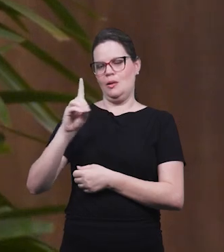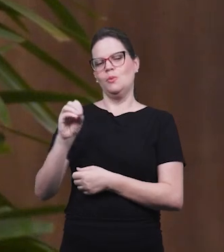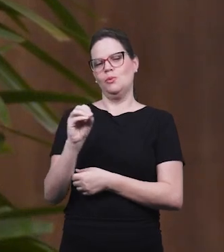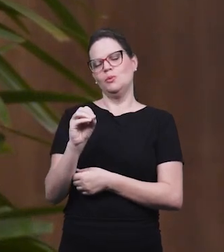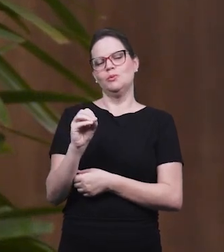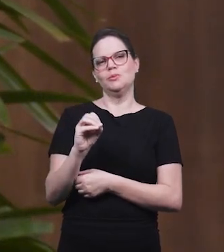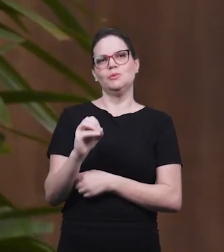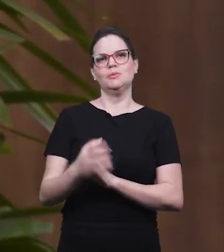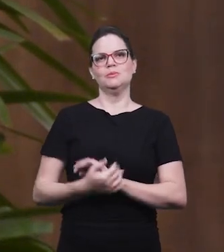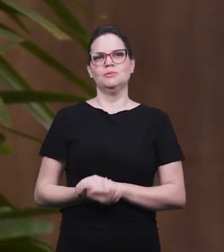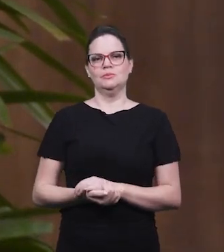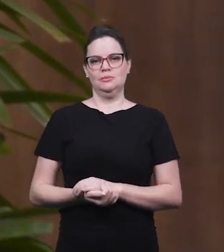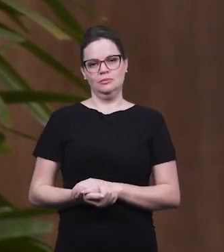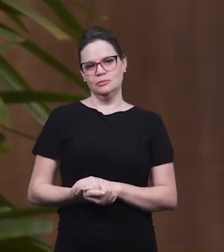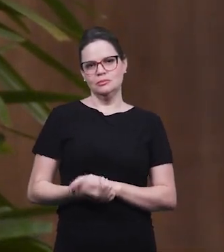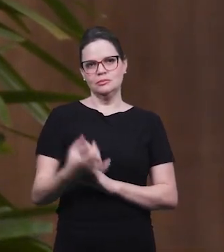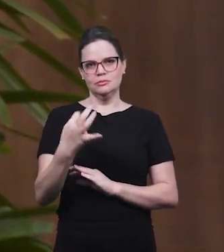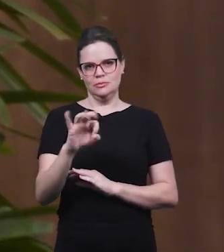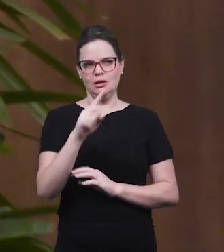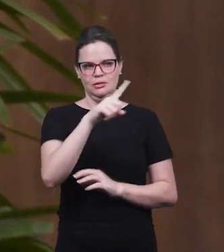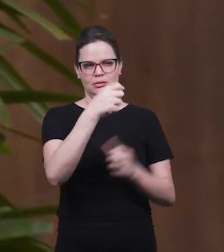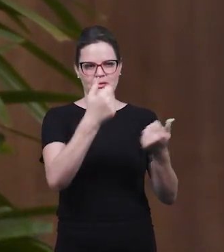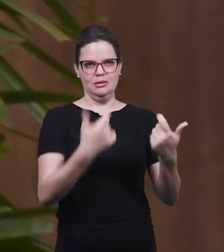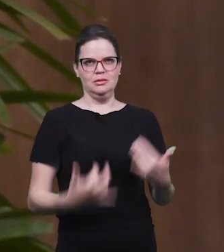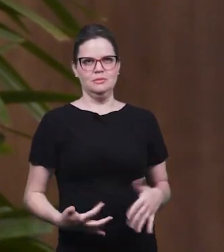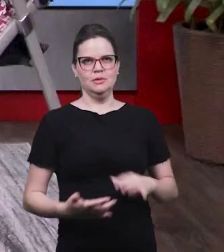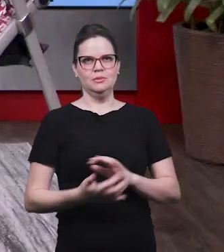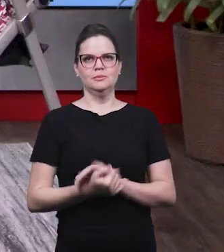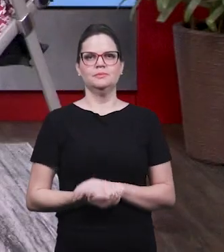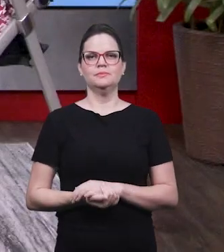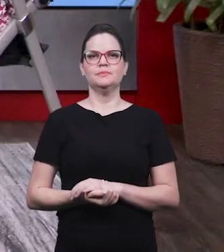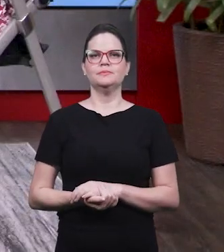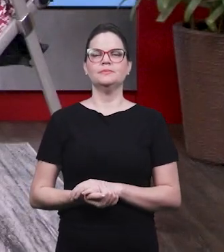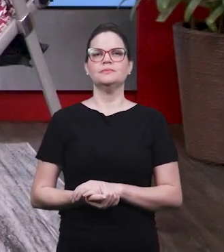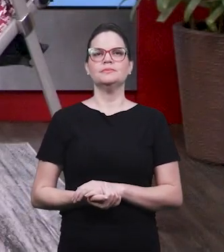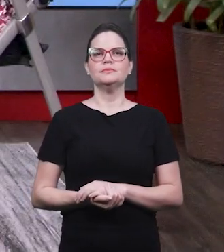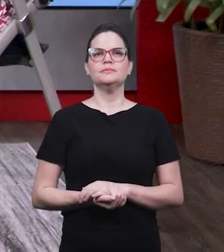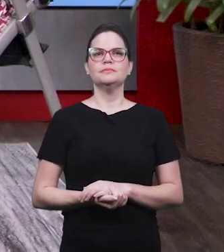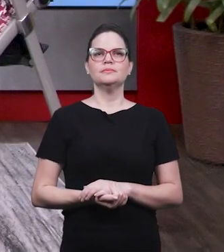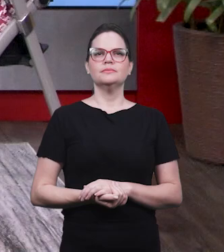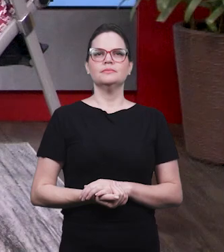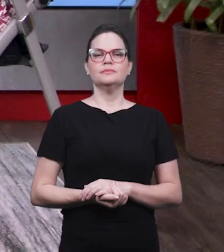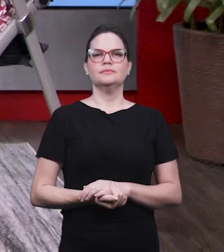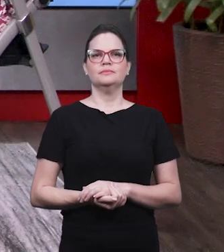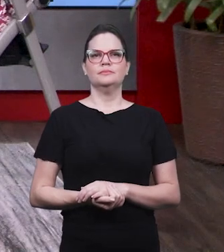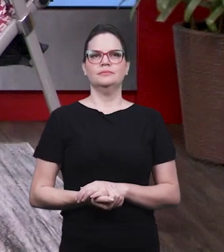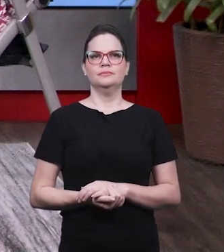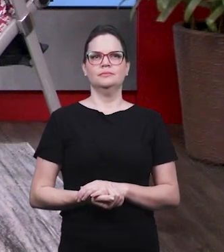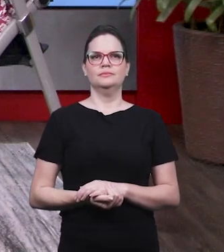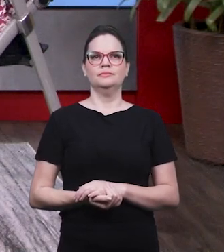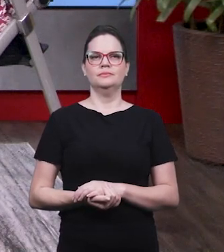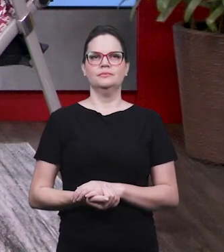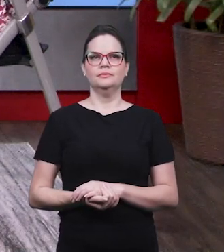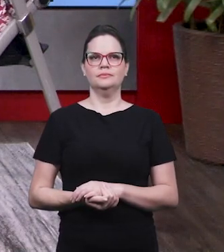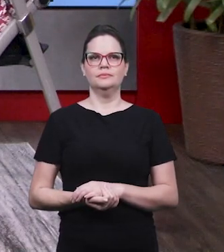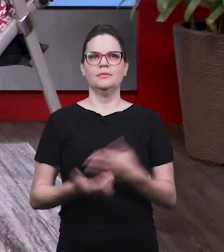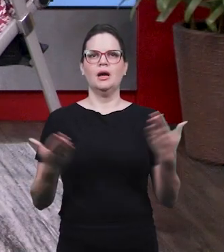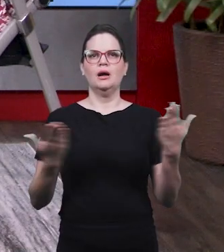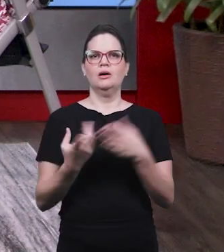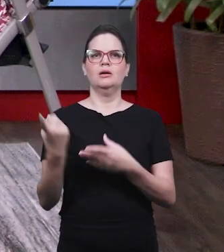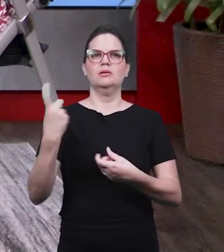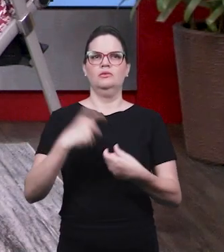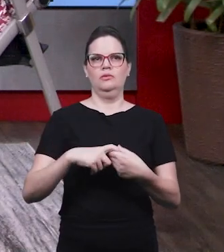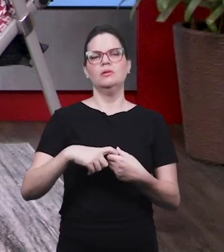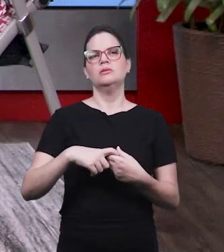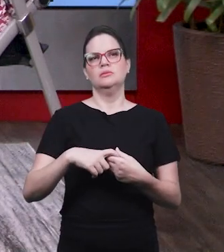essa trajetória, né? Que a senhora acabou de falar aí. Isso mesmo. E aí, então, vamos lá, só para a gente